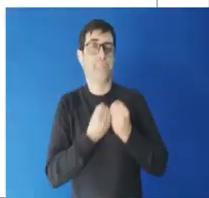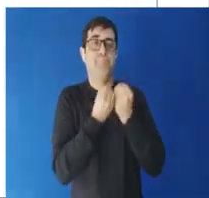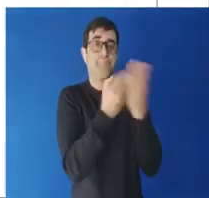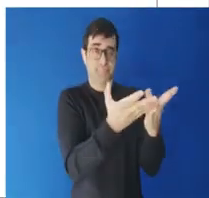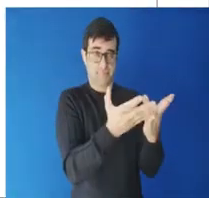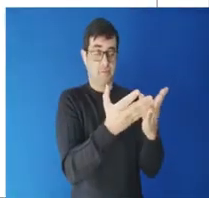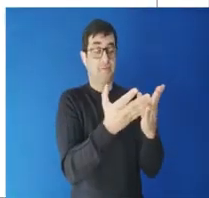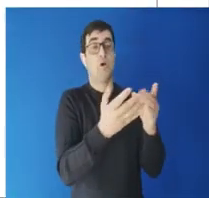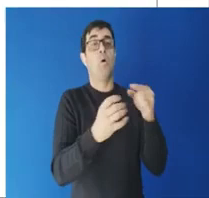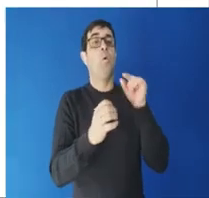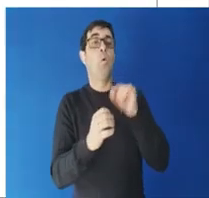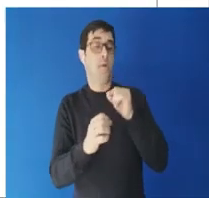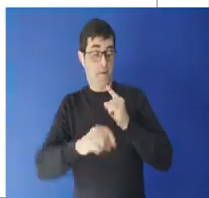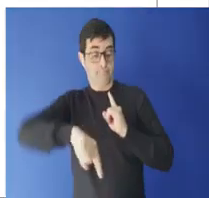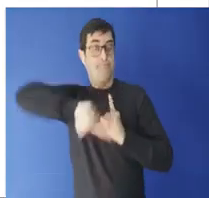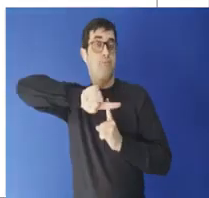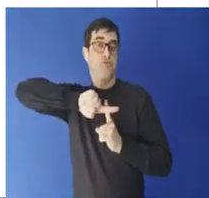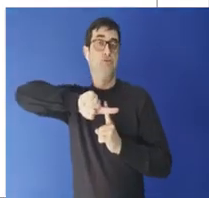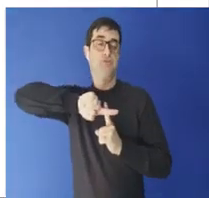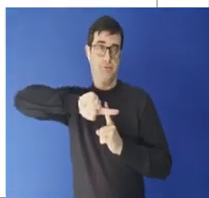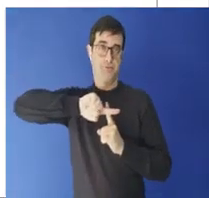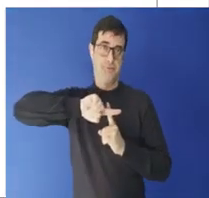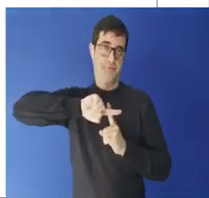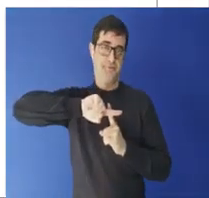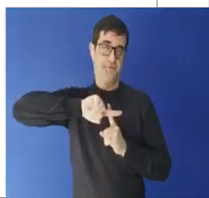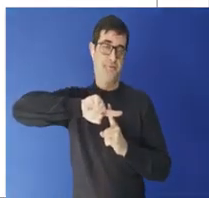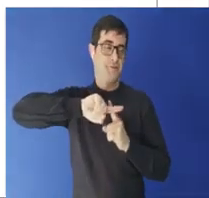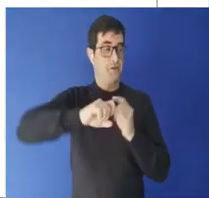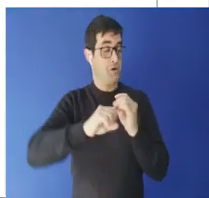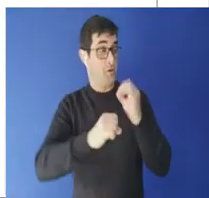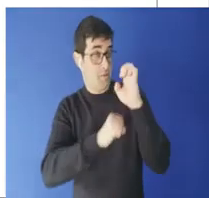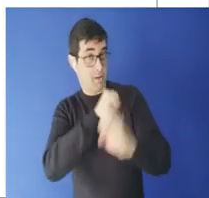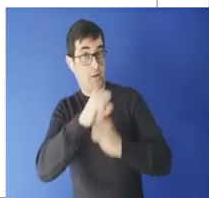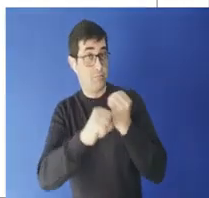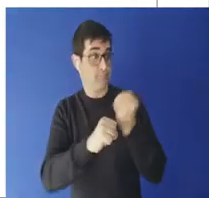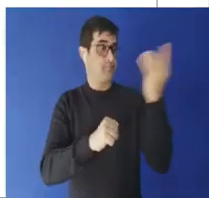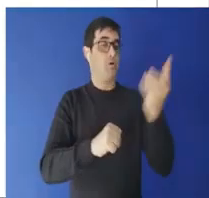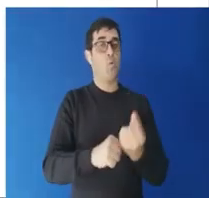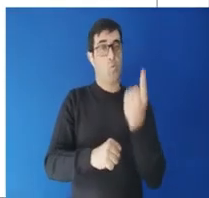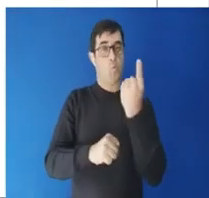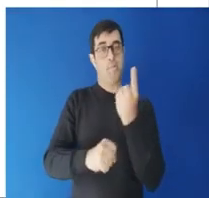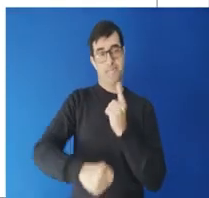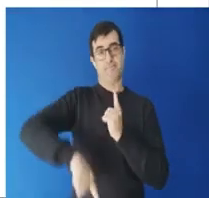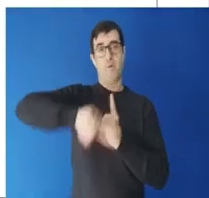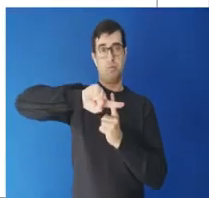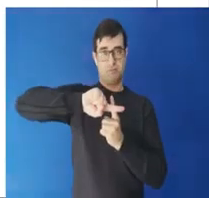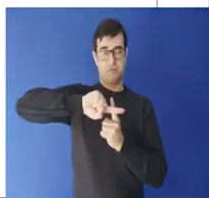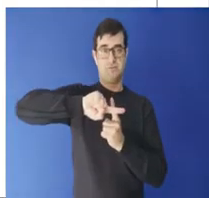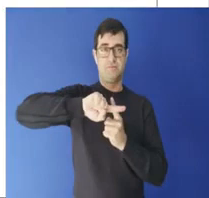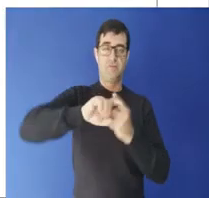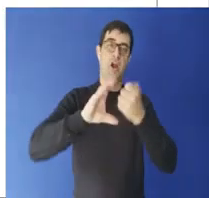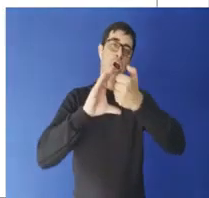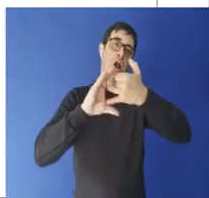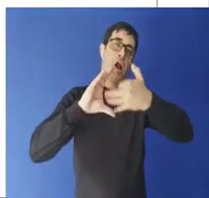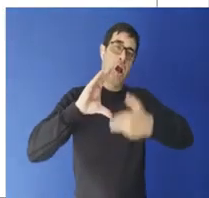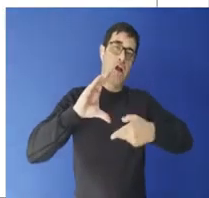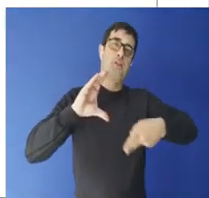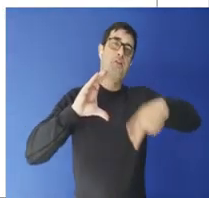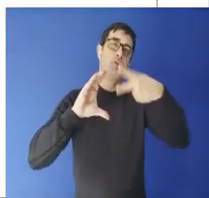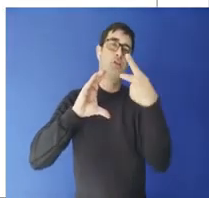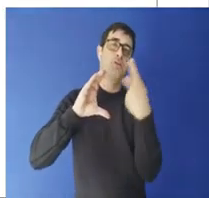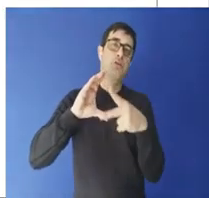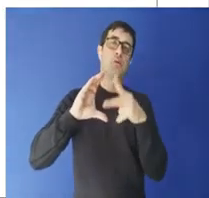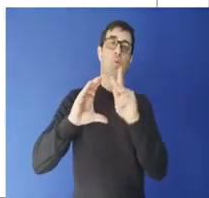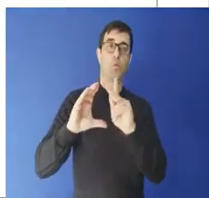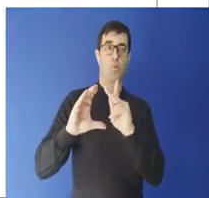assumem cargas positivas. O lítio que doa um elétron assume uma carga positiva, ficando com a configuração do hélio.